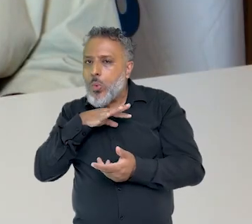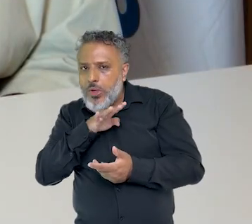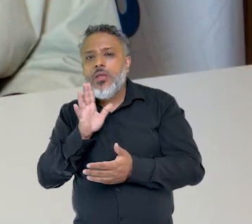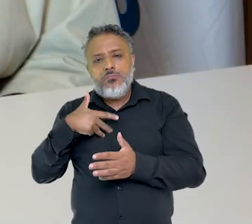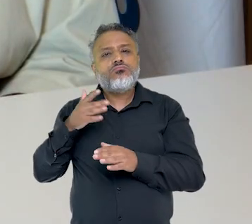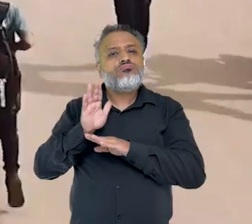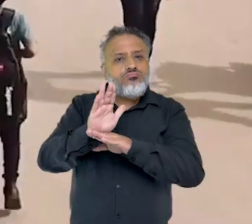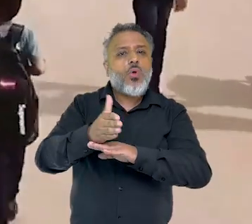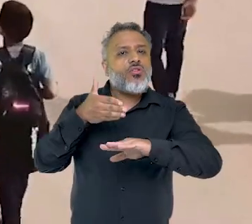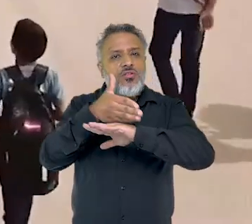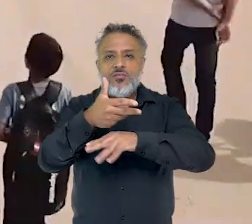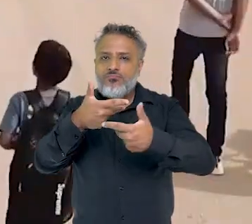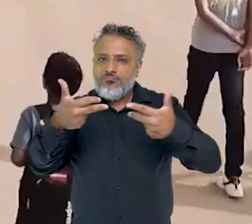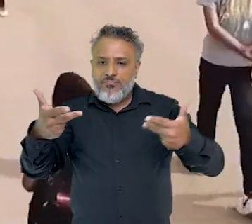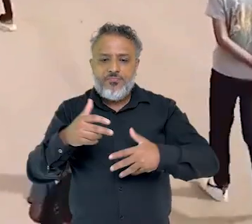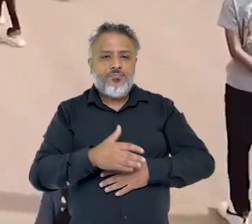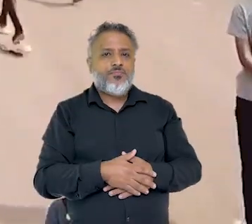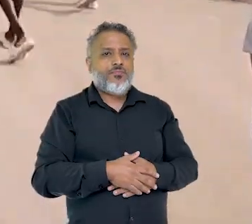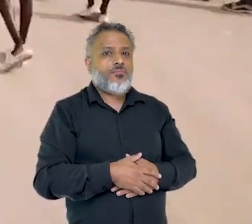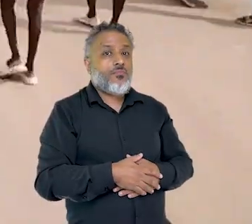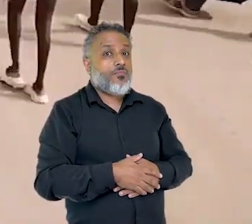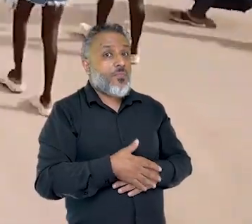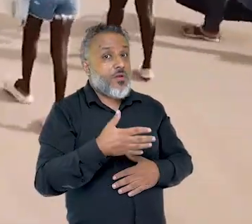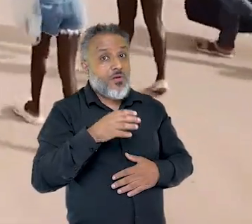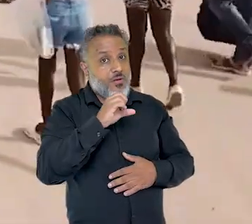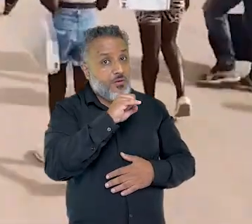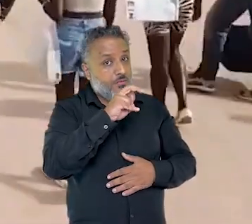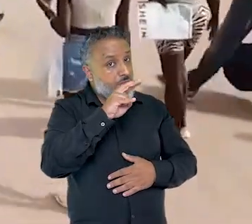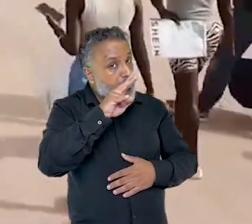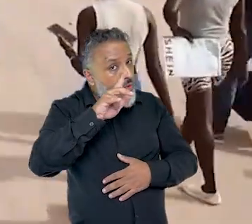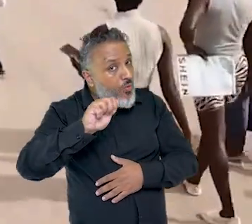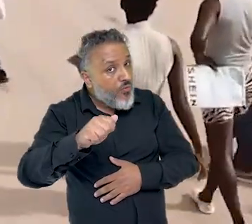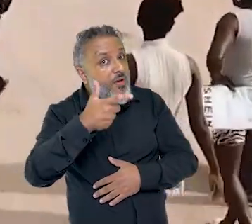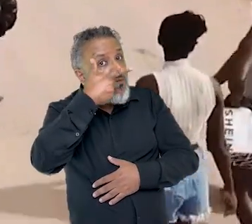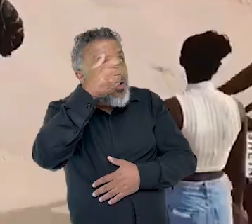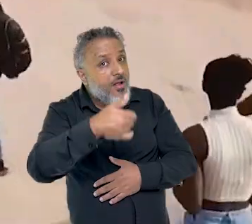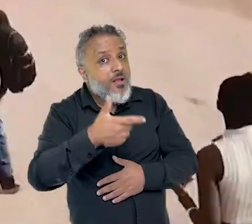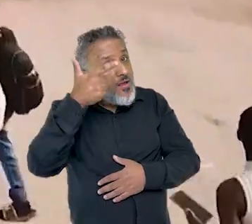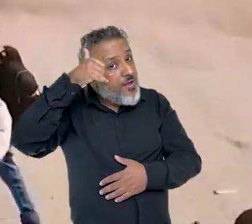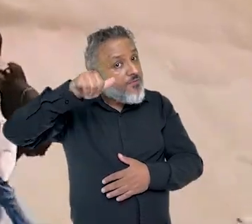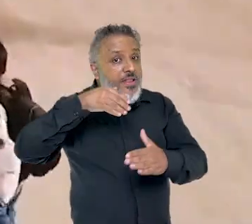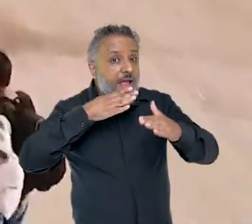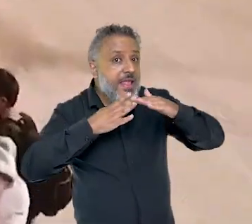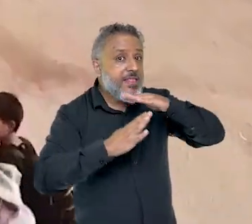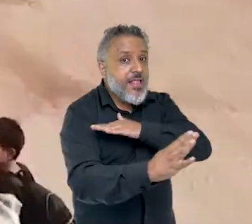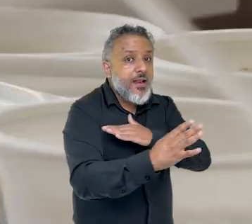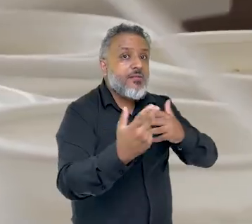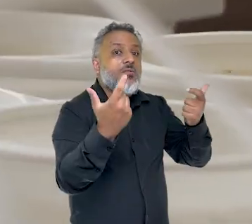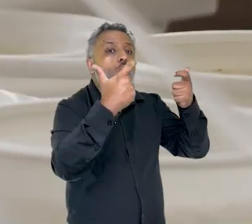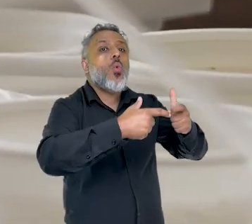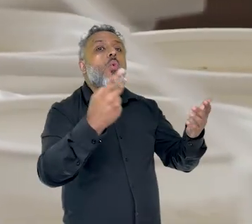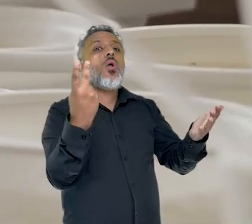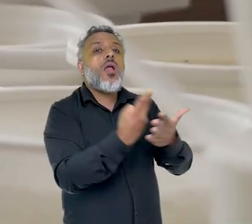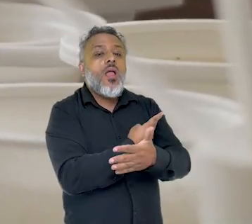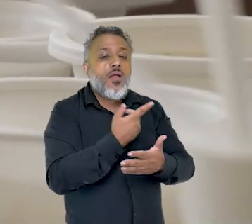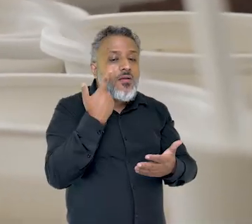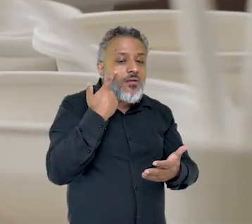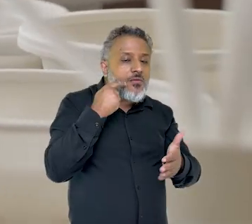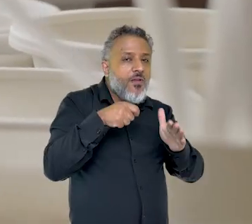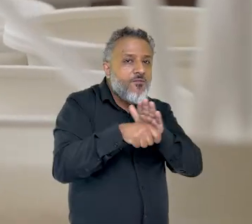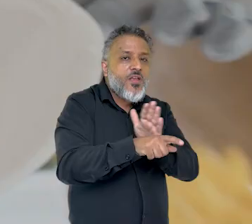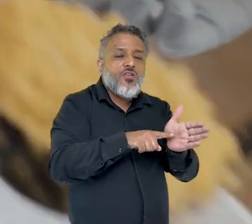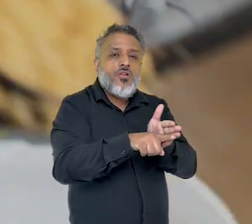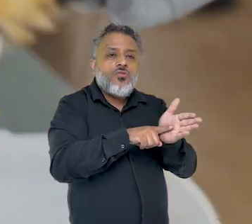outras possibilidades. Ainda segundo Silvia, a melhor maneira de evitar a entrada de imigrantes irregulares é investir no serviço